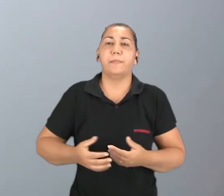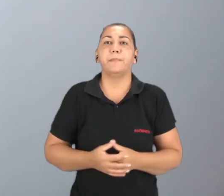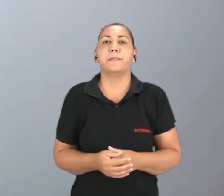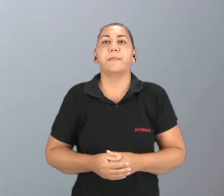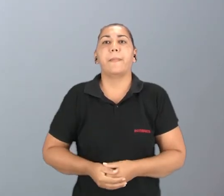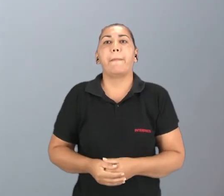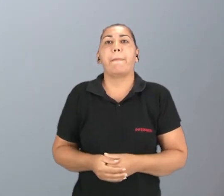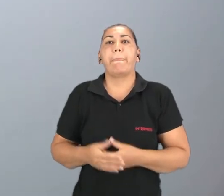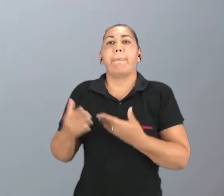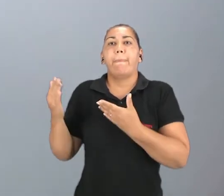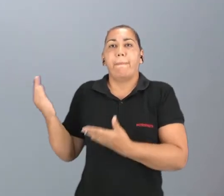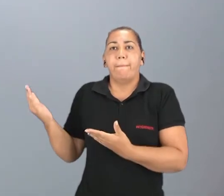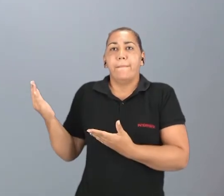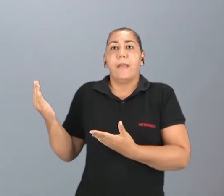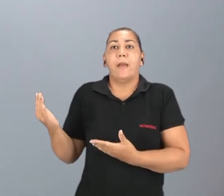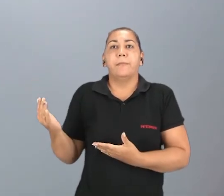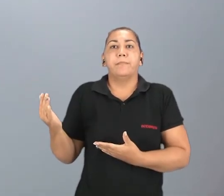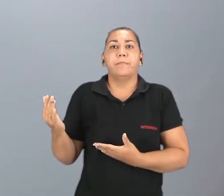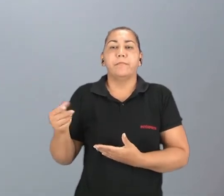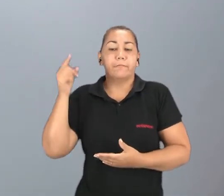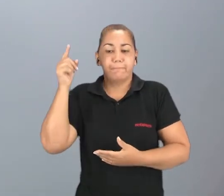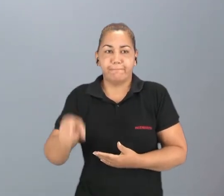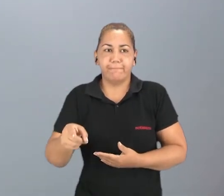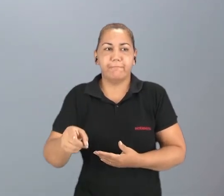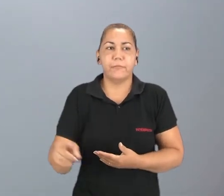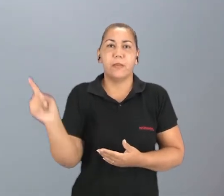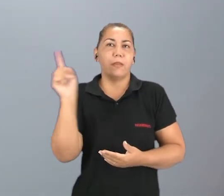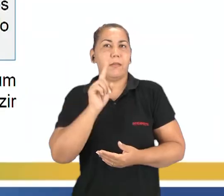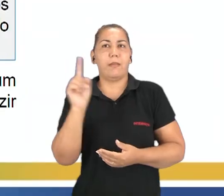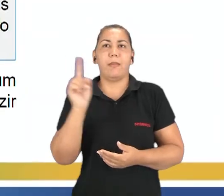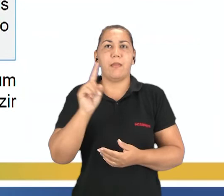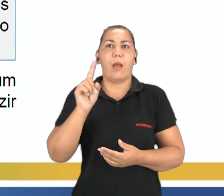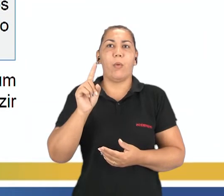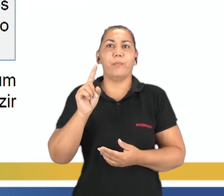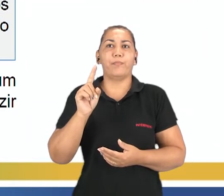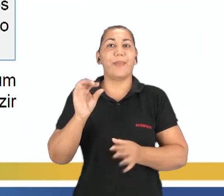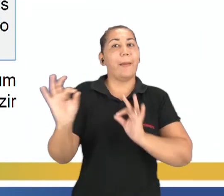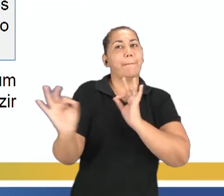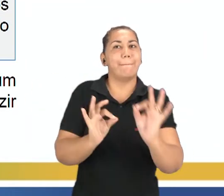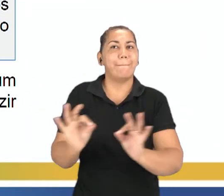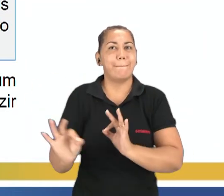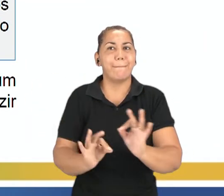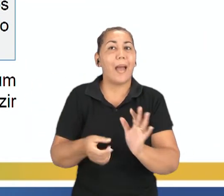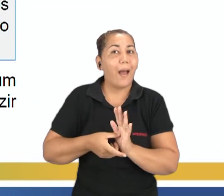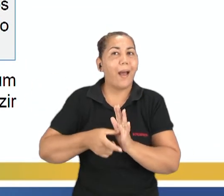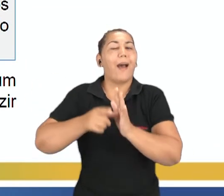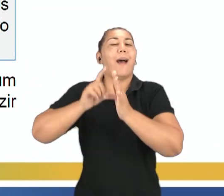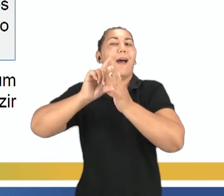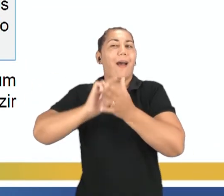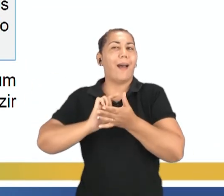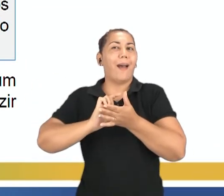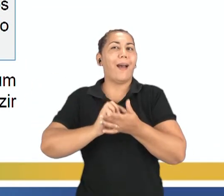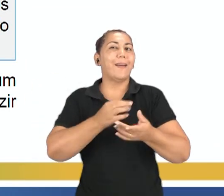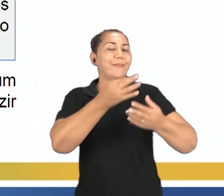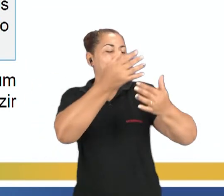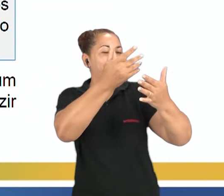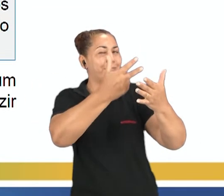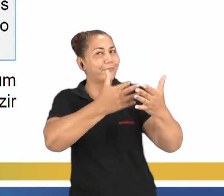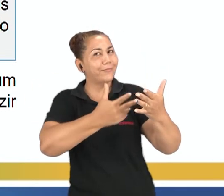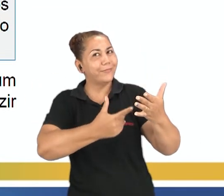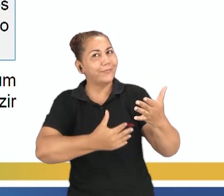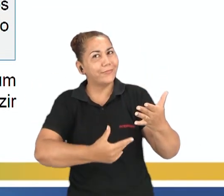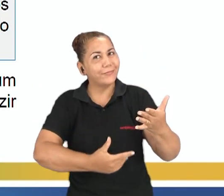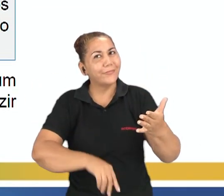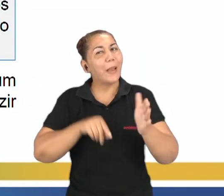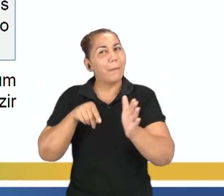nossa entrevista não dirigida. É preparada previamente, por meio de um roteiro com perguntas